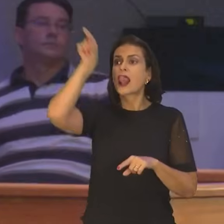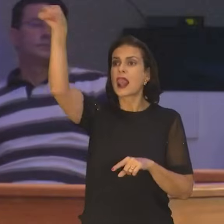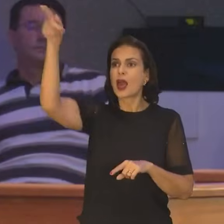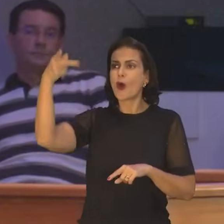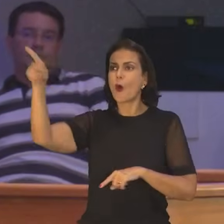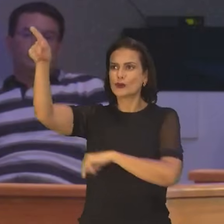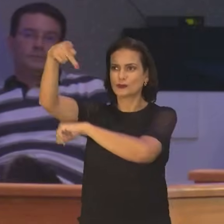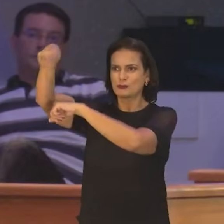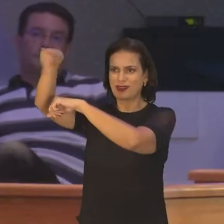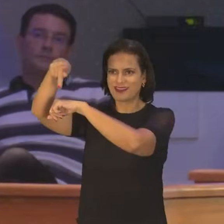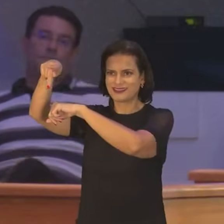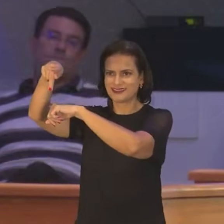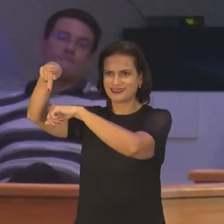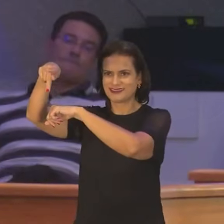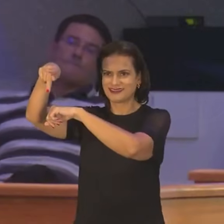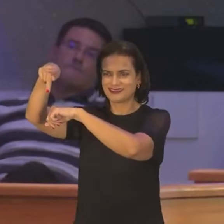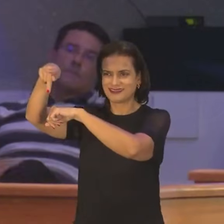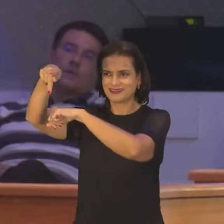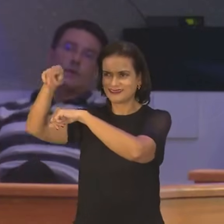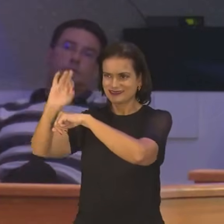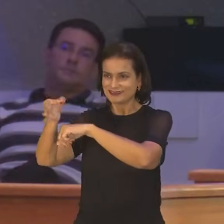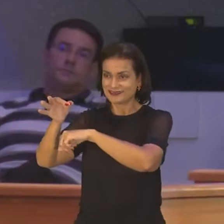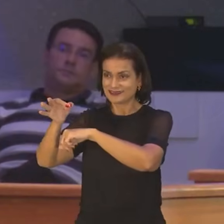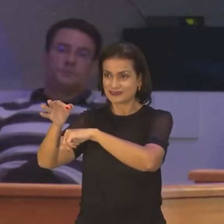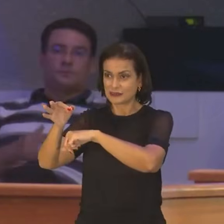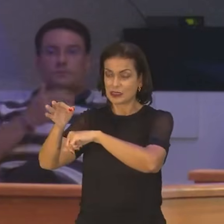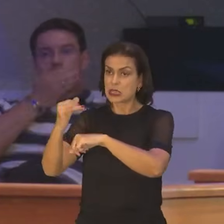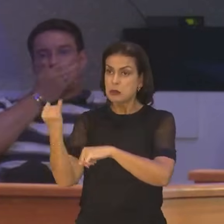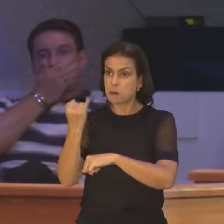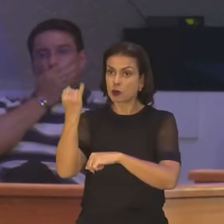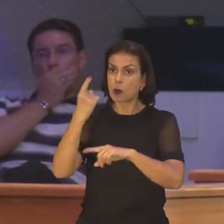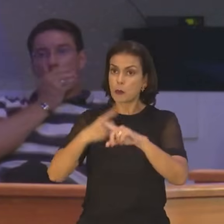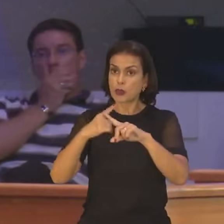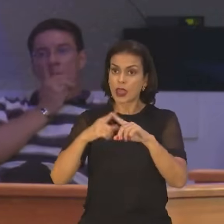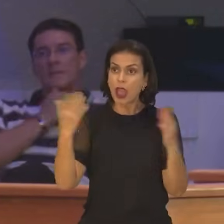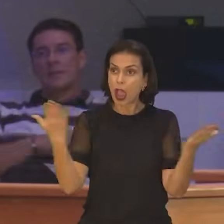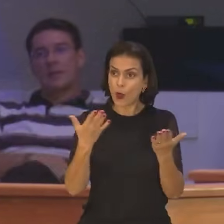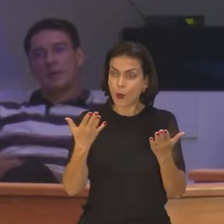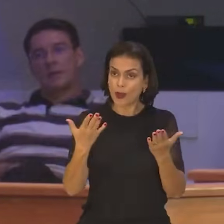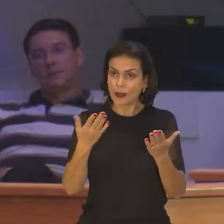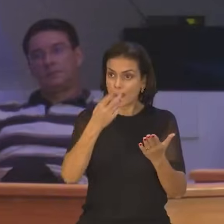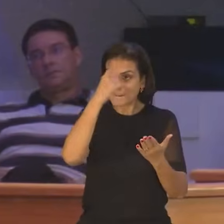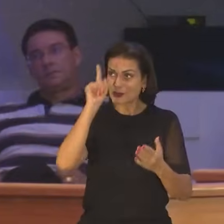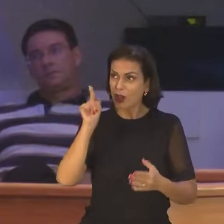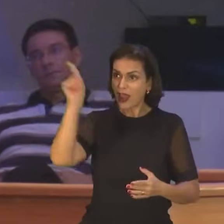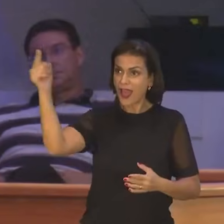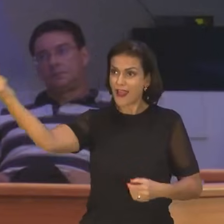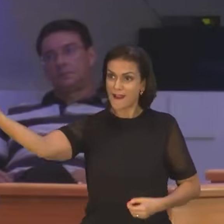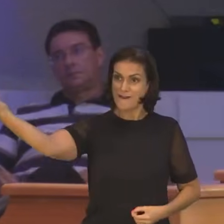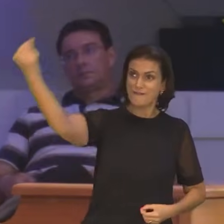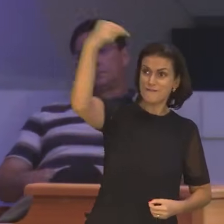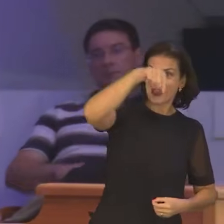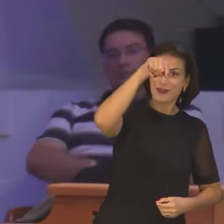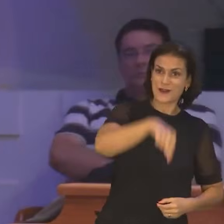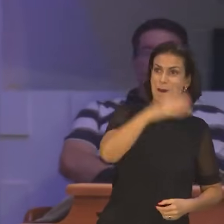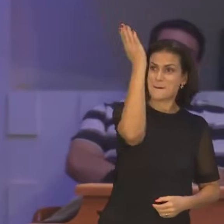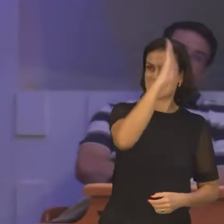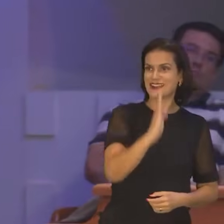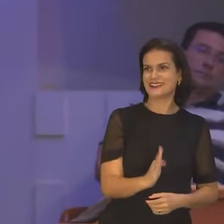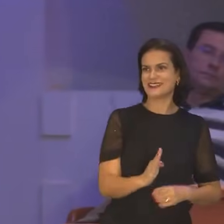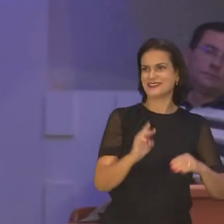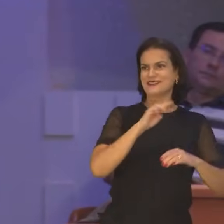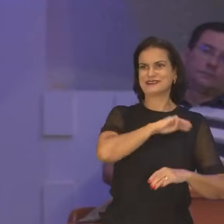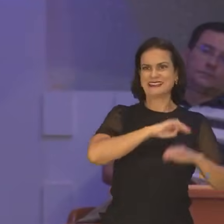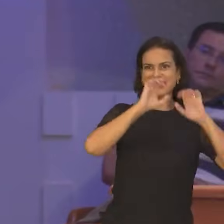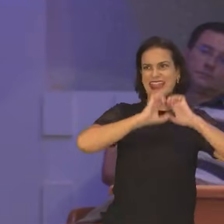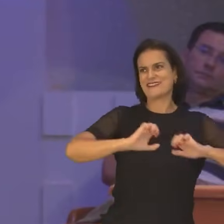outro meio. E é interessante, significativo, porque nós estaremos ouvindo uma pessoa que saiu de lá e que está aqui conosco,